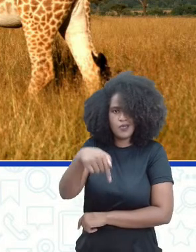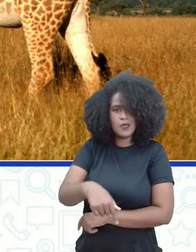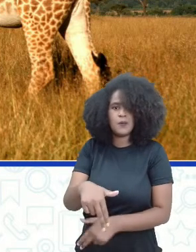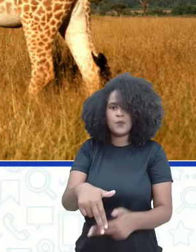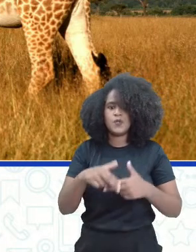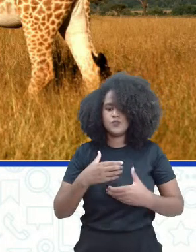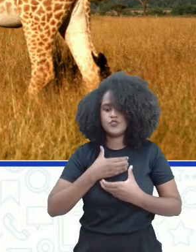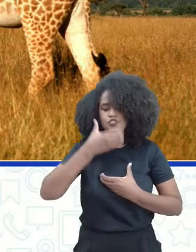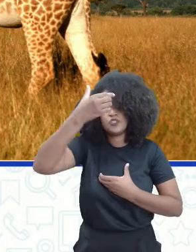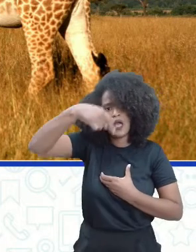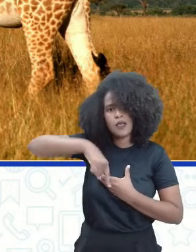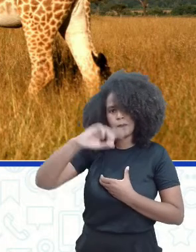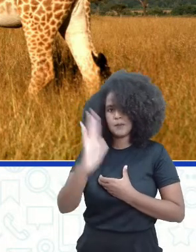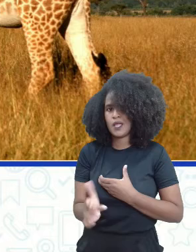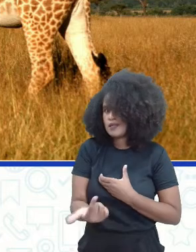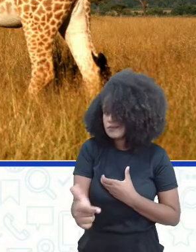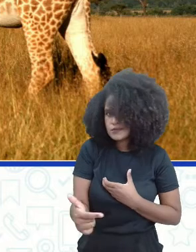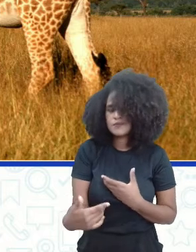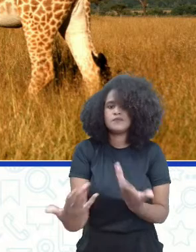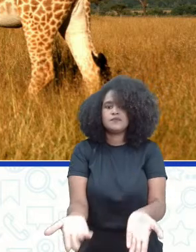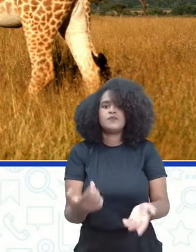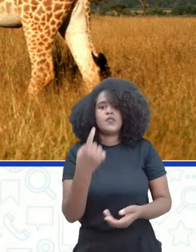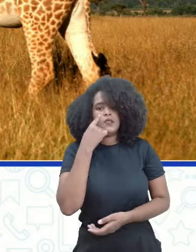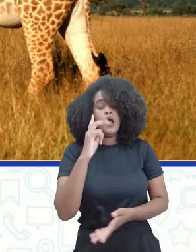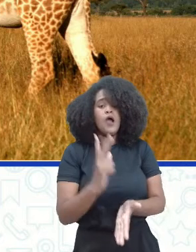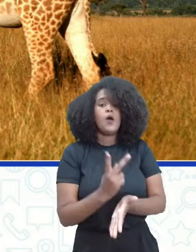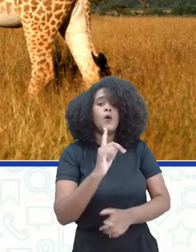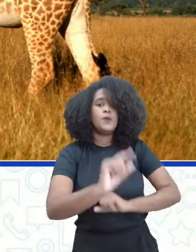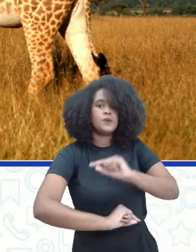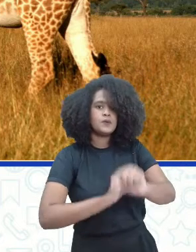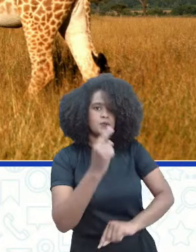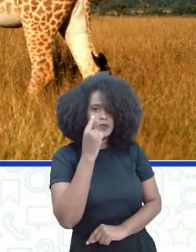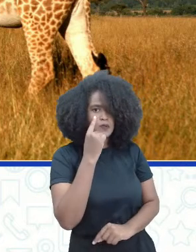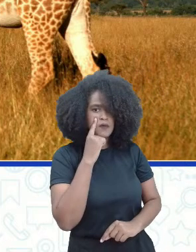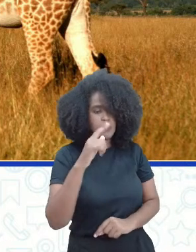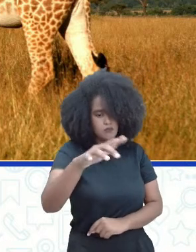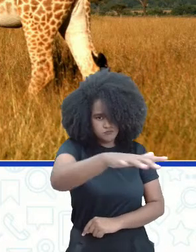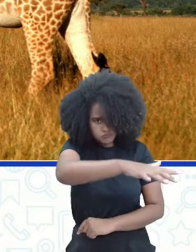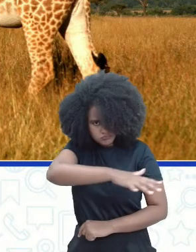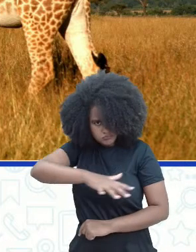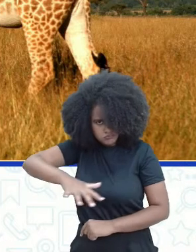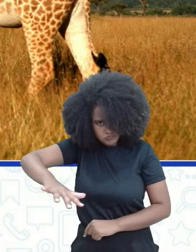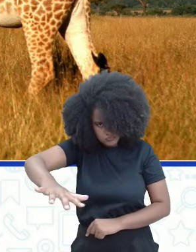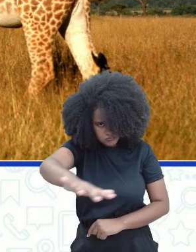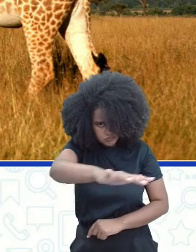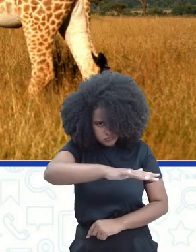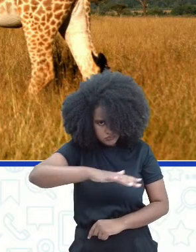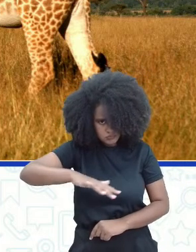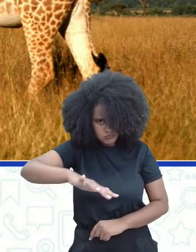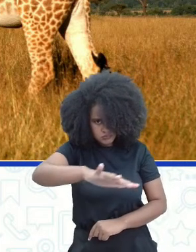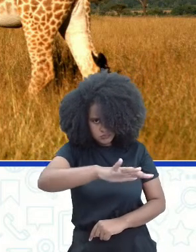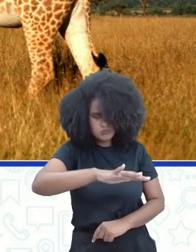girafa, né, gente? E aí, o que acontece? Eu estou diante de um ambiente onde